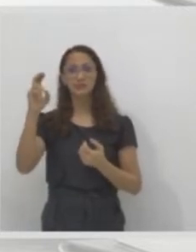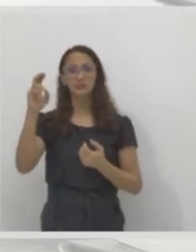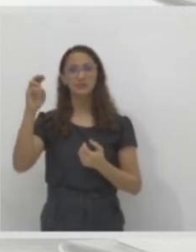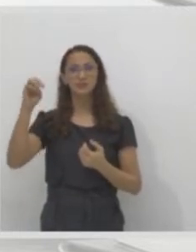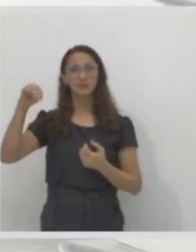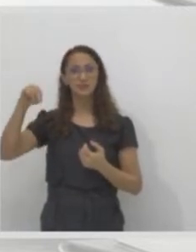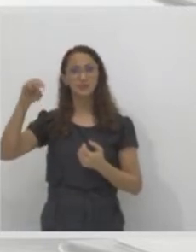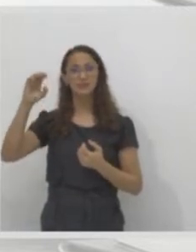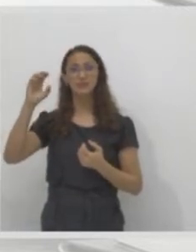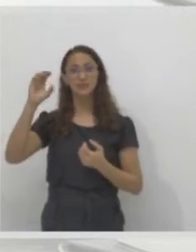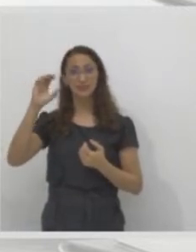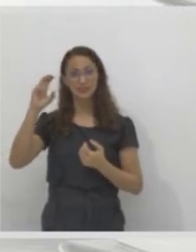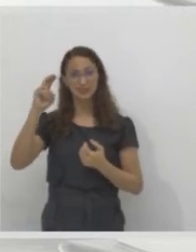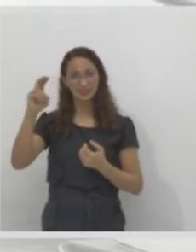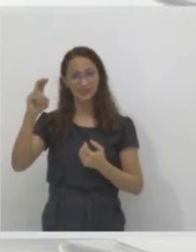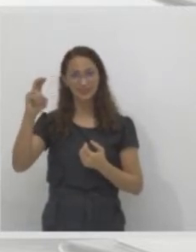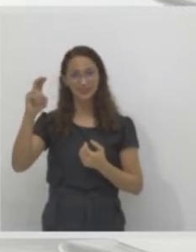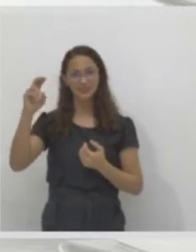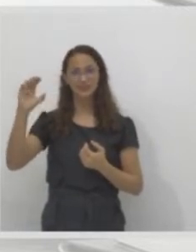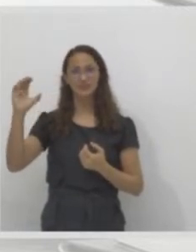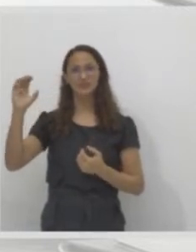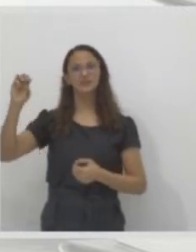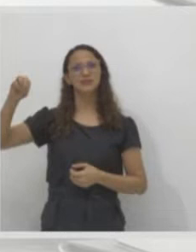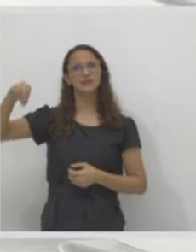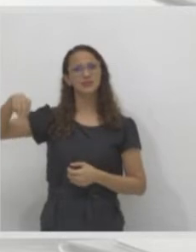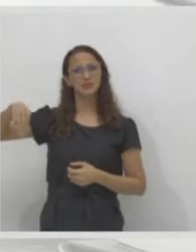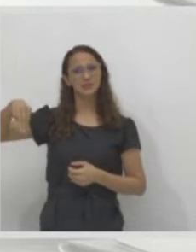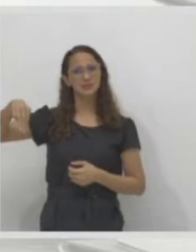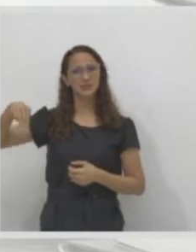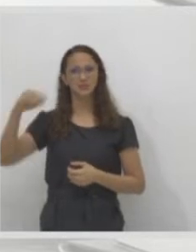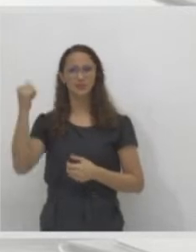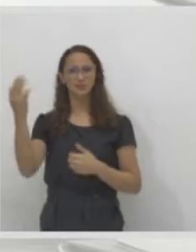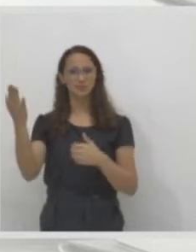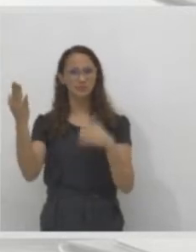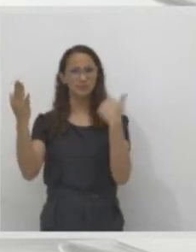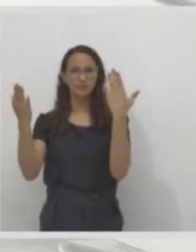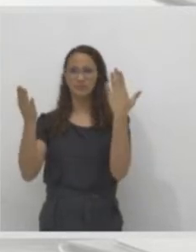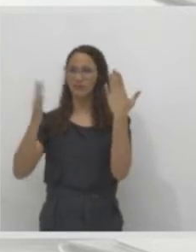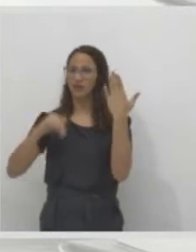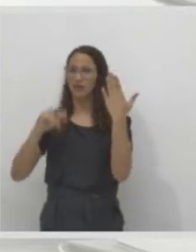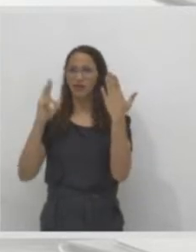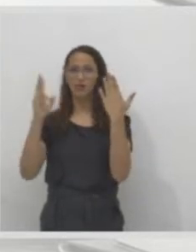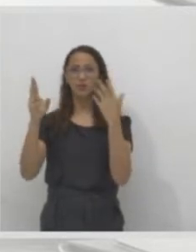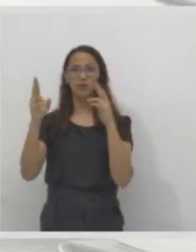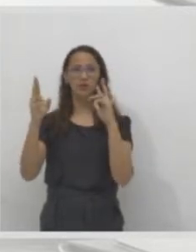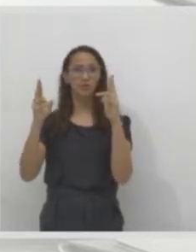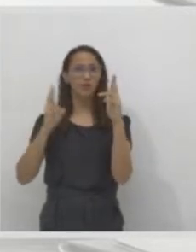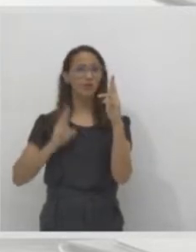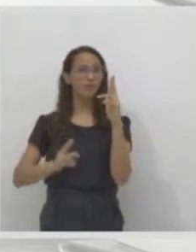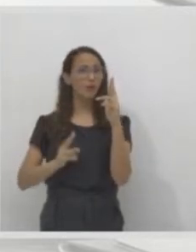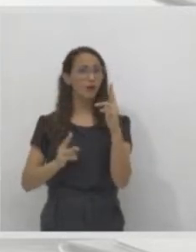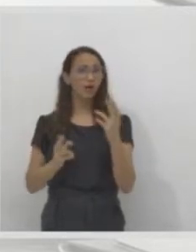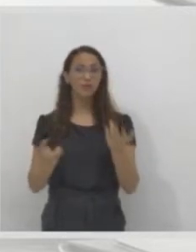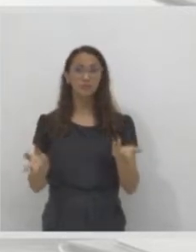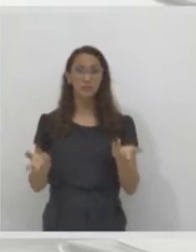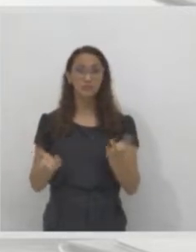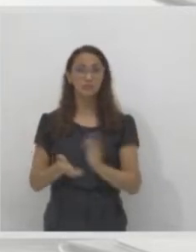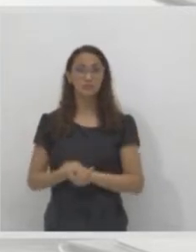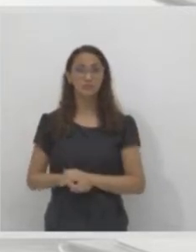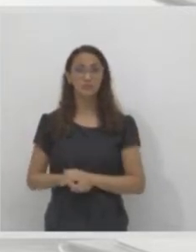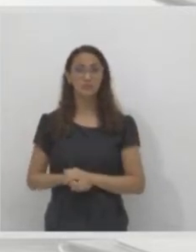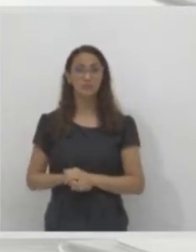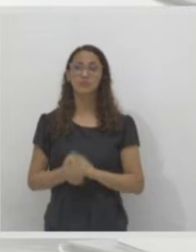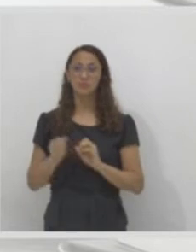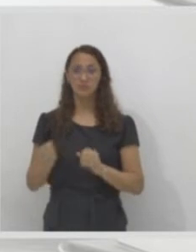que cada lado apresentado possui a mesma medida. Eu posso fazer a leitura matemática